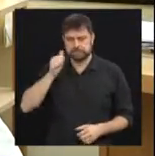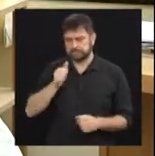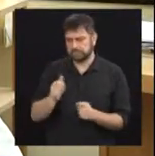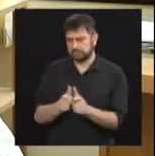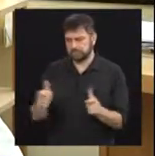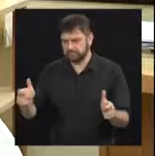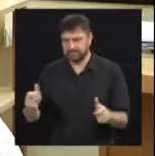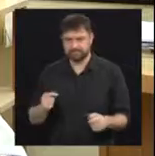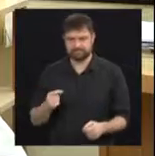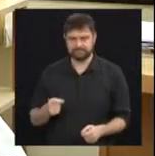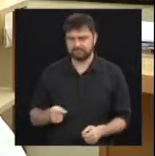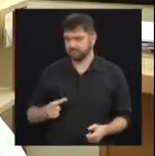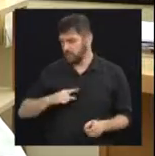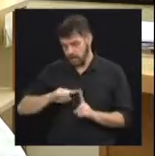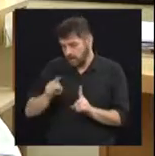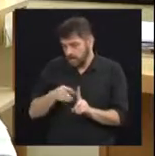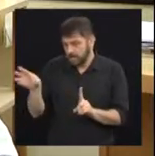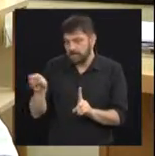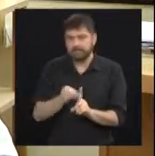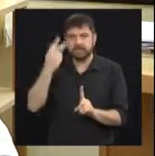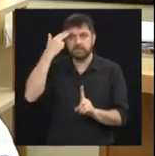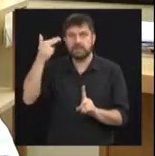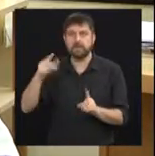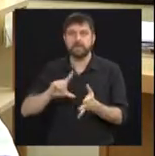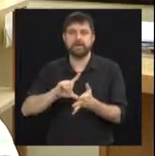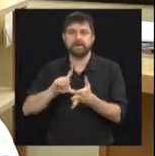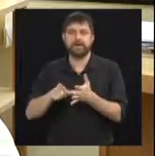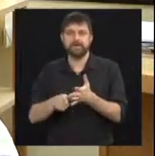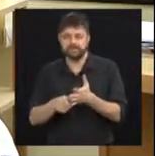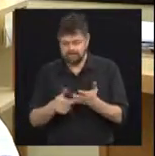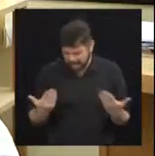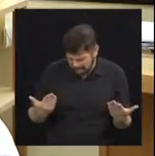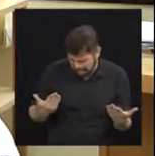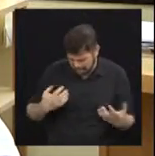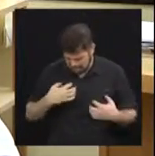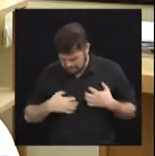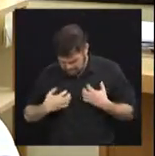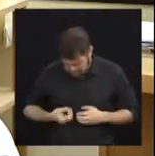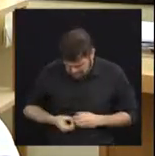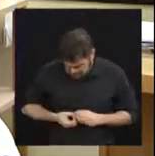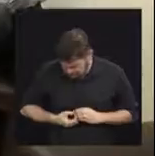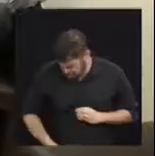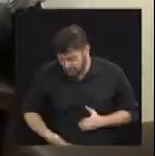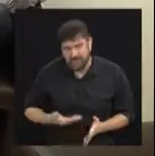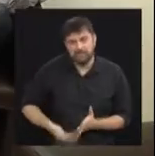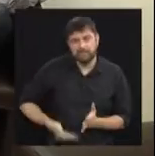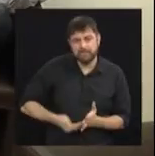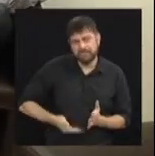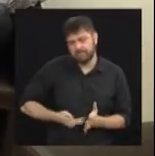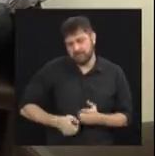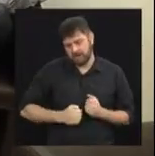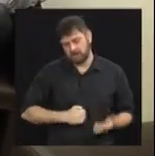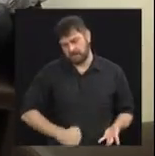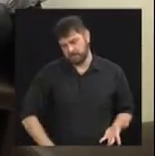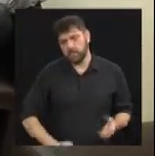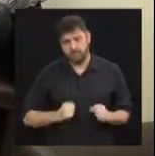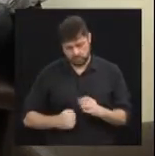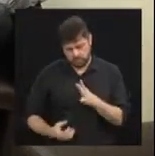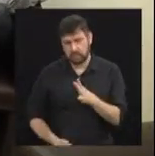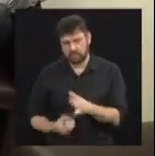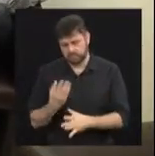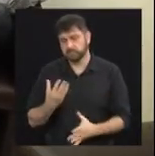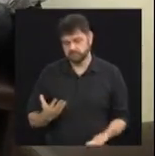que não encontraram dificuldade nenhuma para engravidar e para gerar um filho de uma forma saudável podem vir a passar por isso em algum